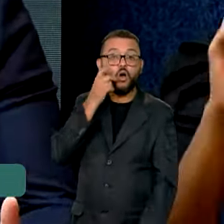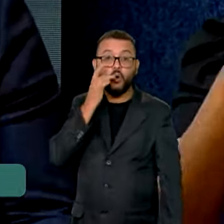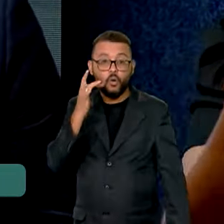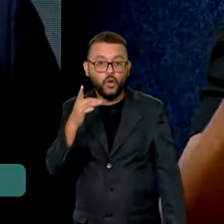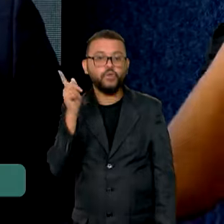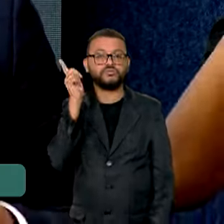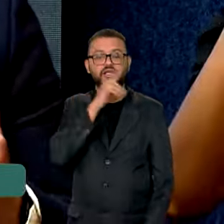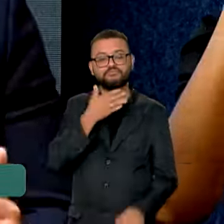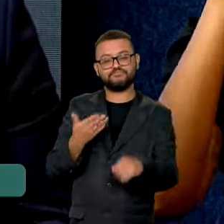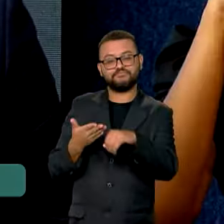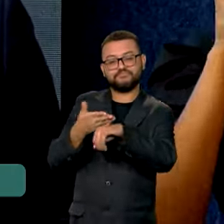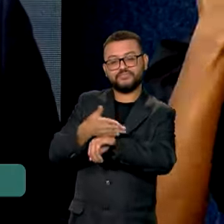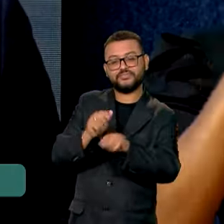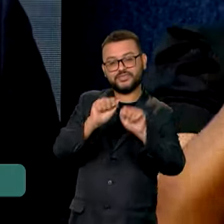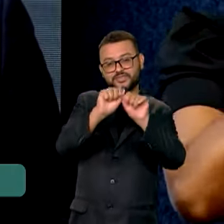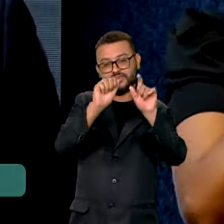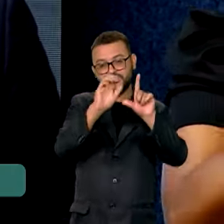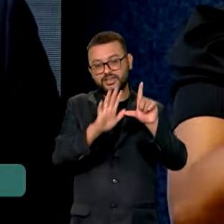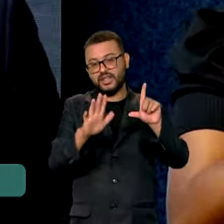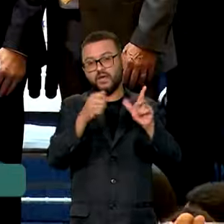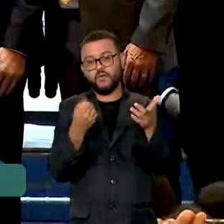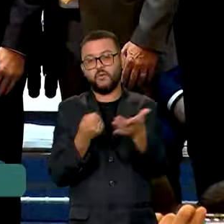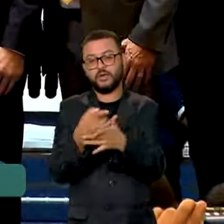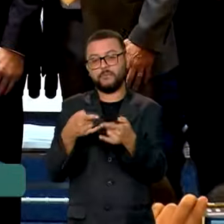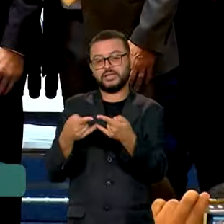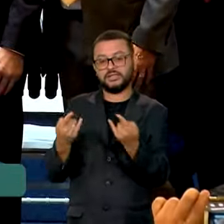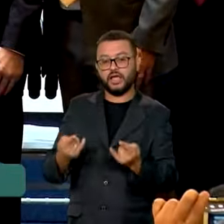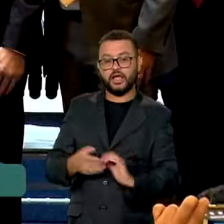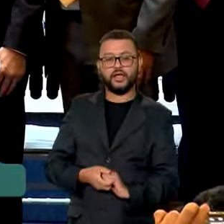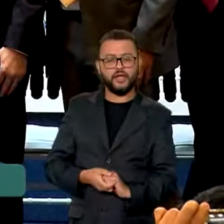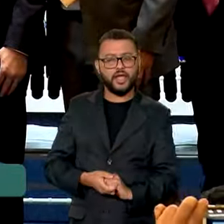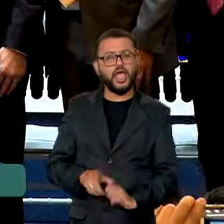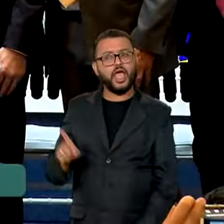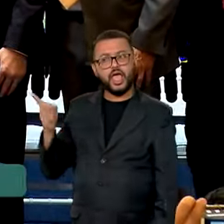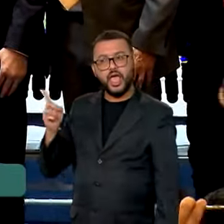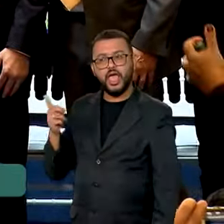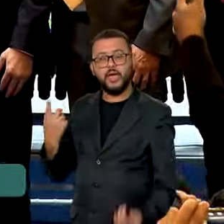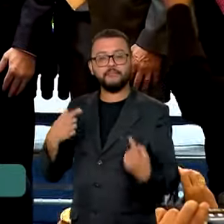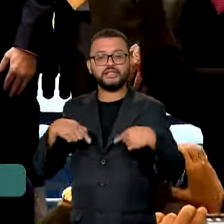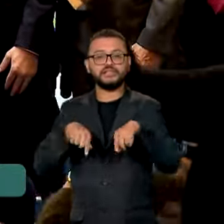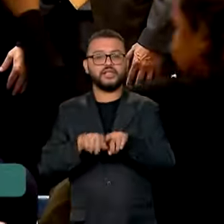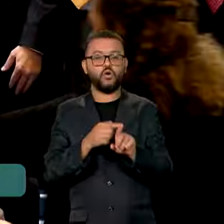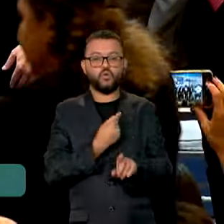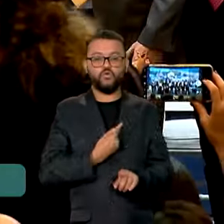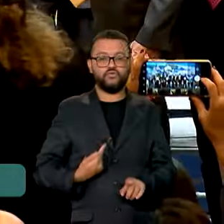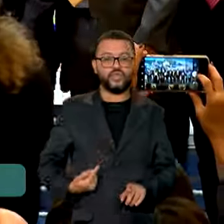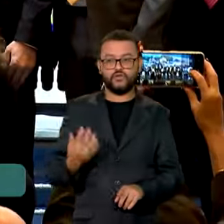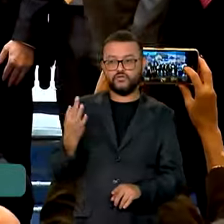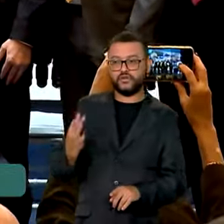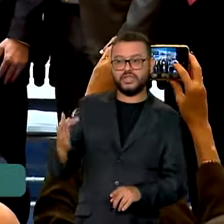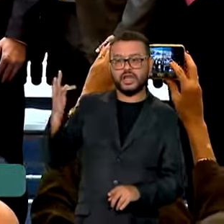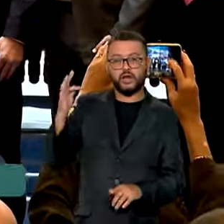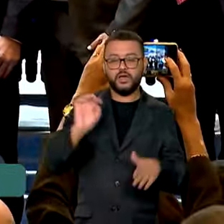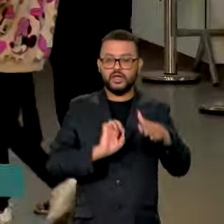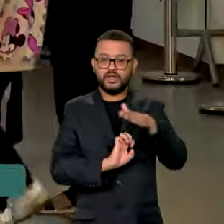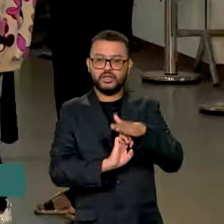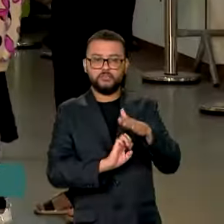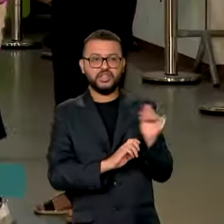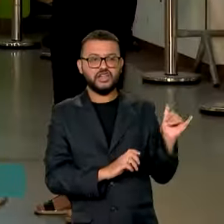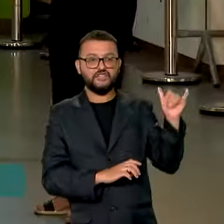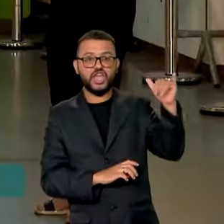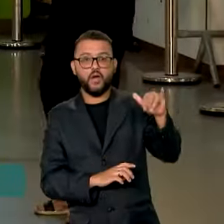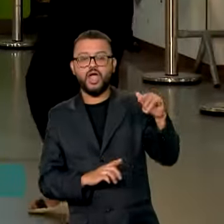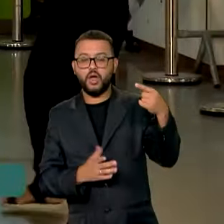ele consegue acessar o programa e fazer a sua aquisição. A iniciativa é uma parceria entre o governo federal e as companhias aéreas, que